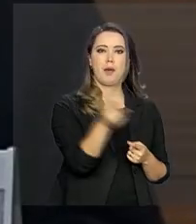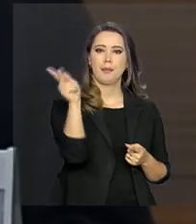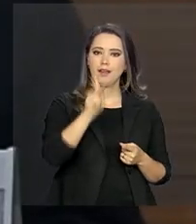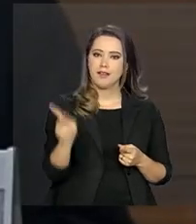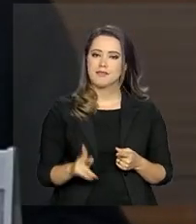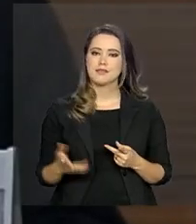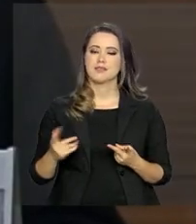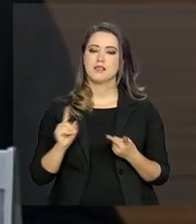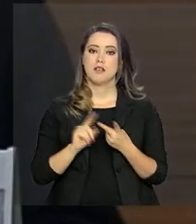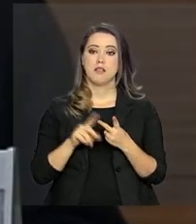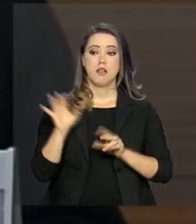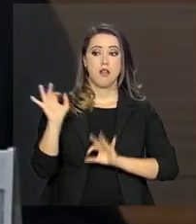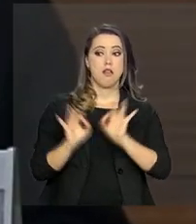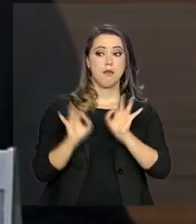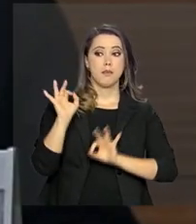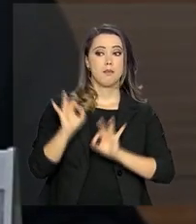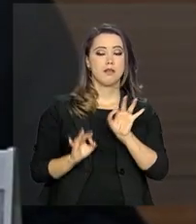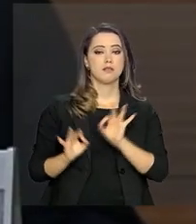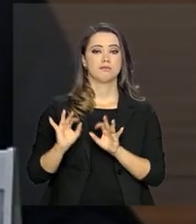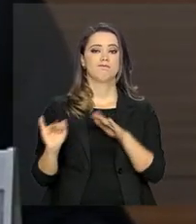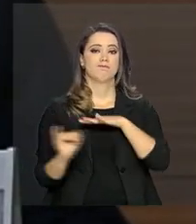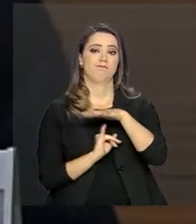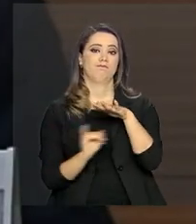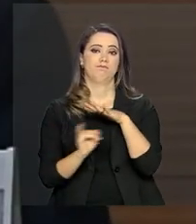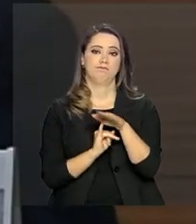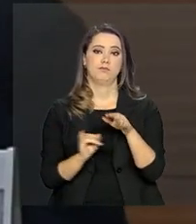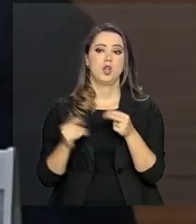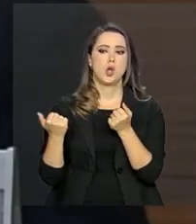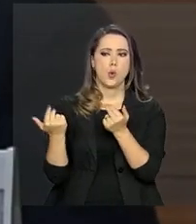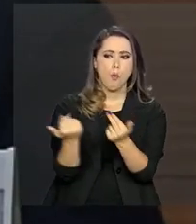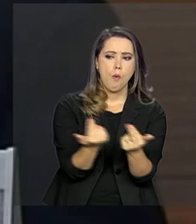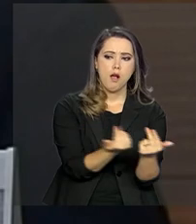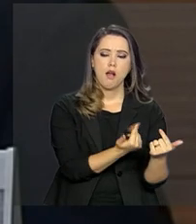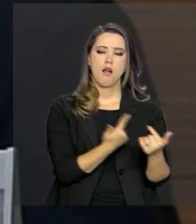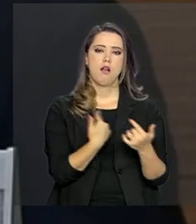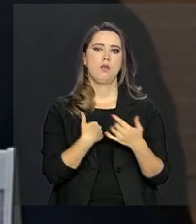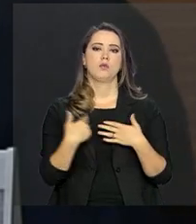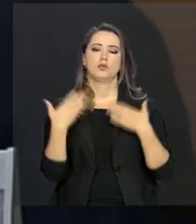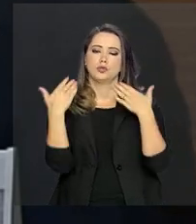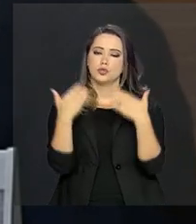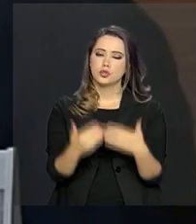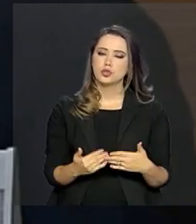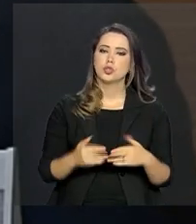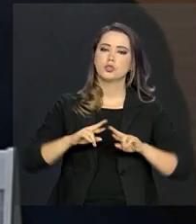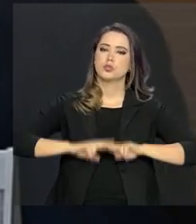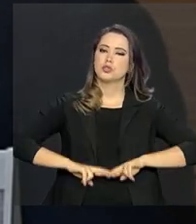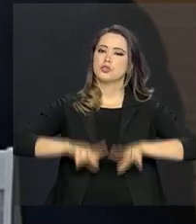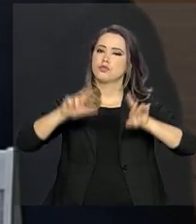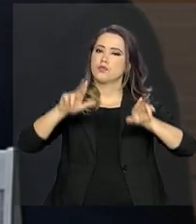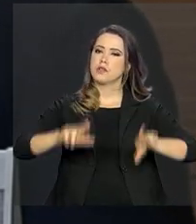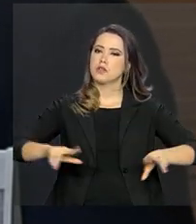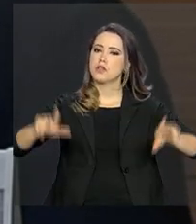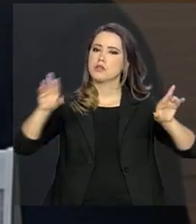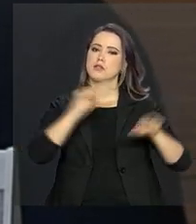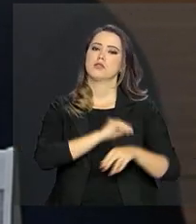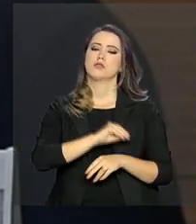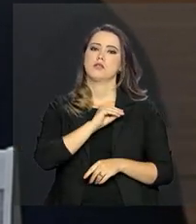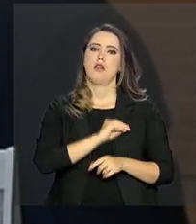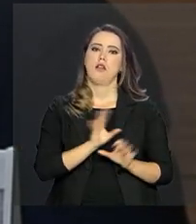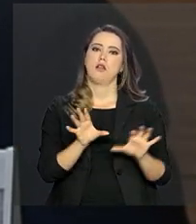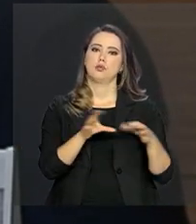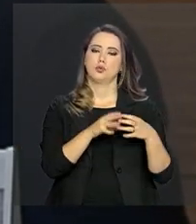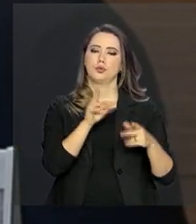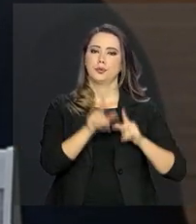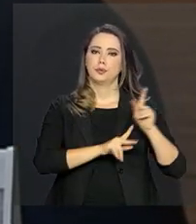institucional e de igual maneira no enfrentamento das desigualdades mas é naturalmente